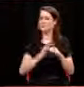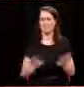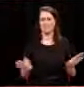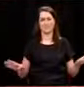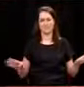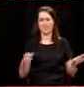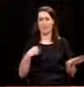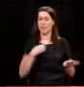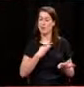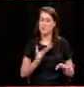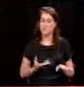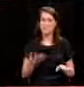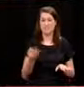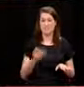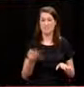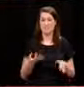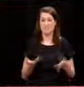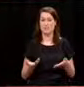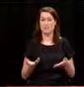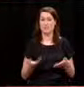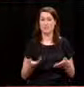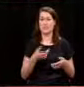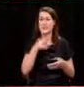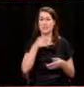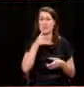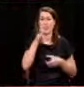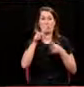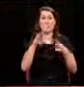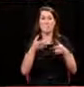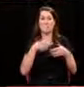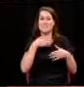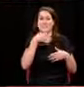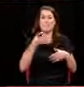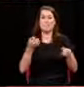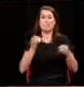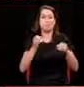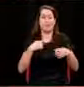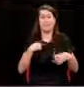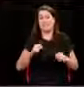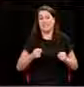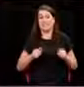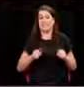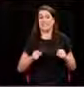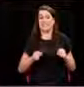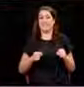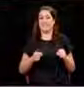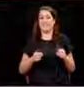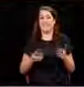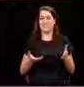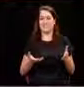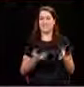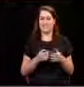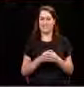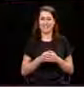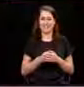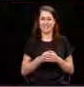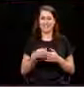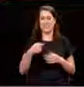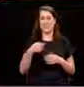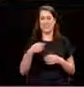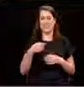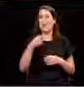assim mais palavras para dizer, mas também estou nervosa. São poucas, mas boas.